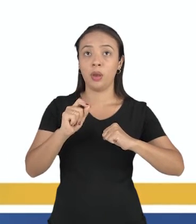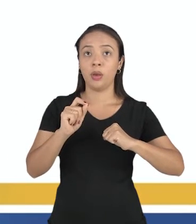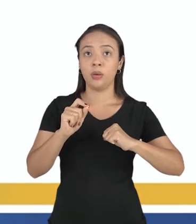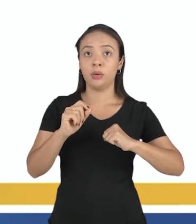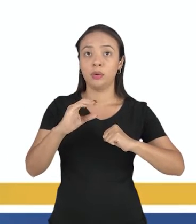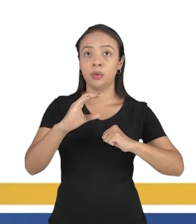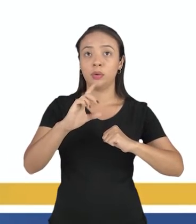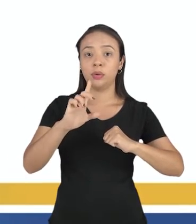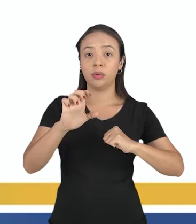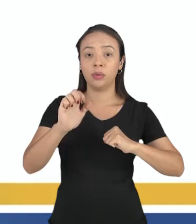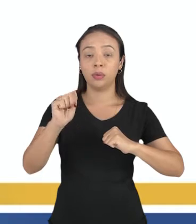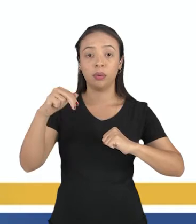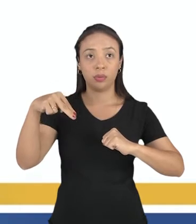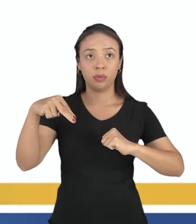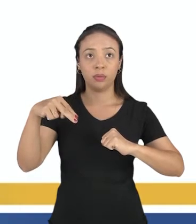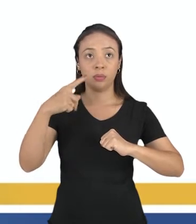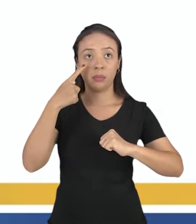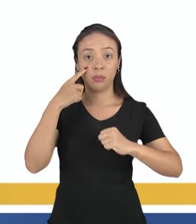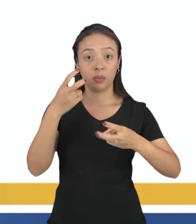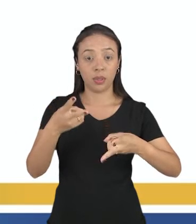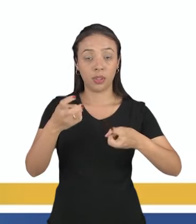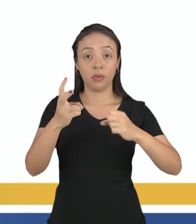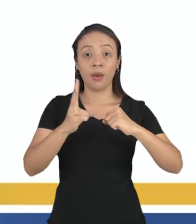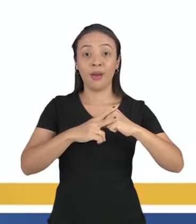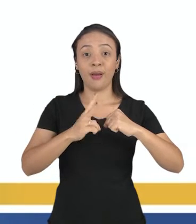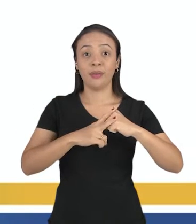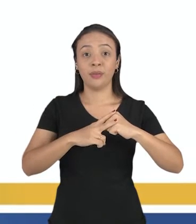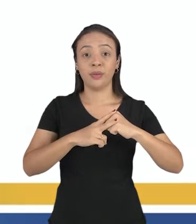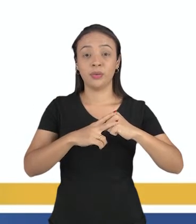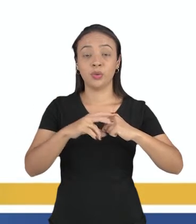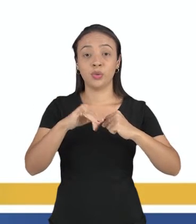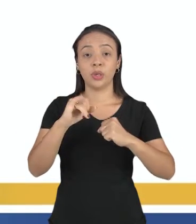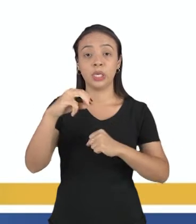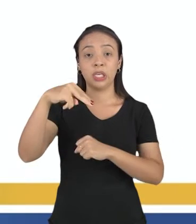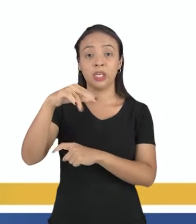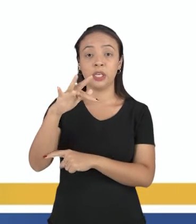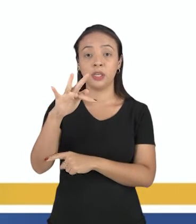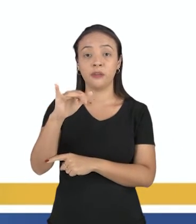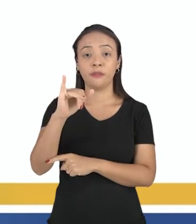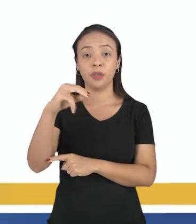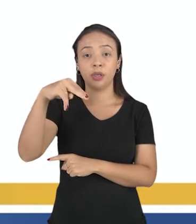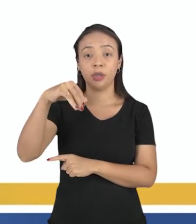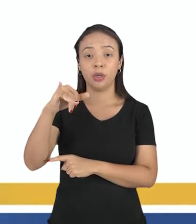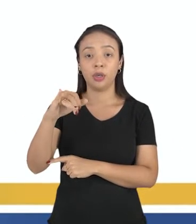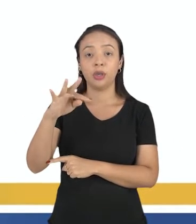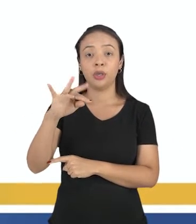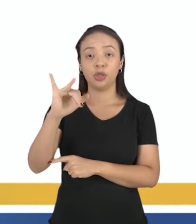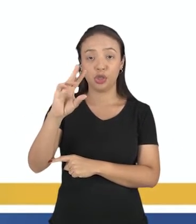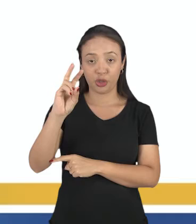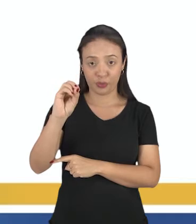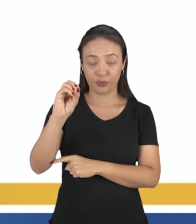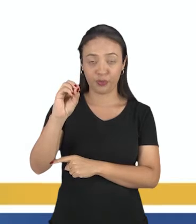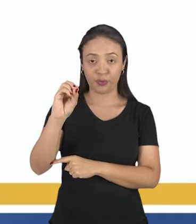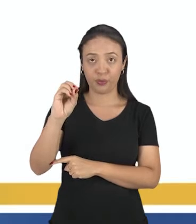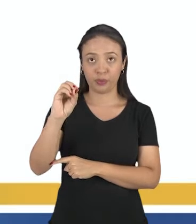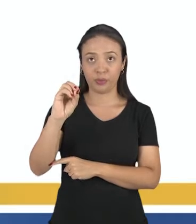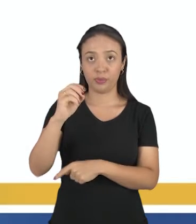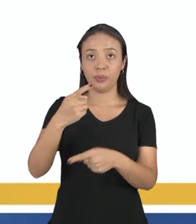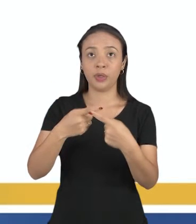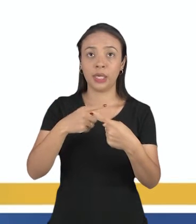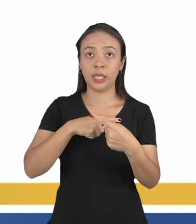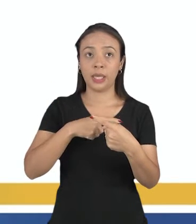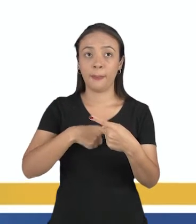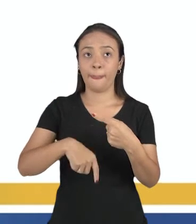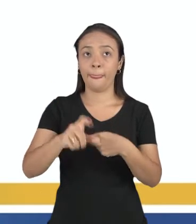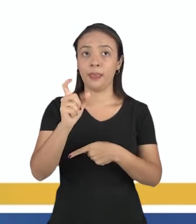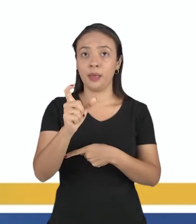clean, to clean. Observem que esse verbo ele está no infinitivo. Como eu sei que está no infinitivo, porque tem a